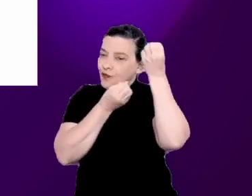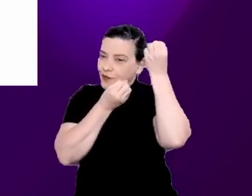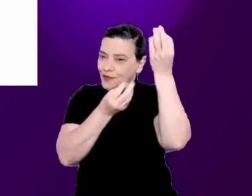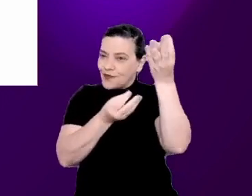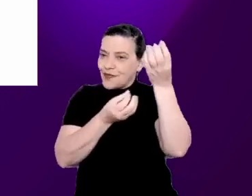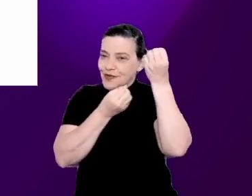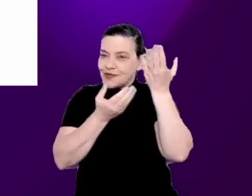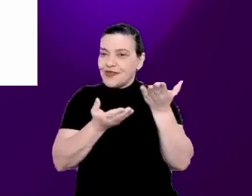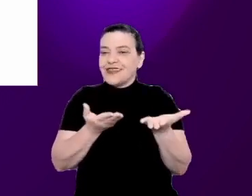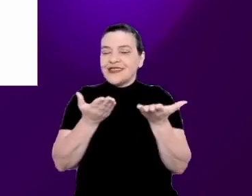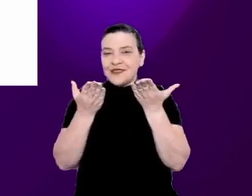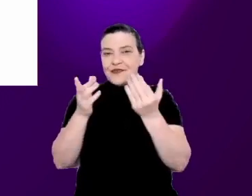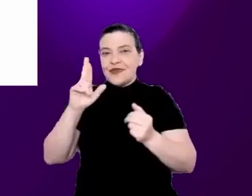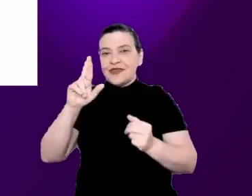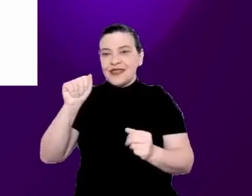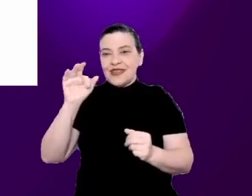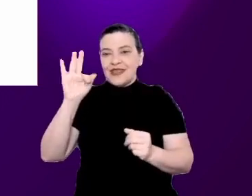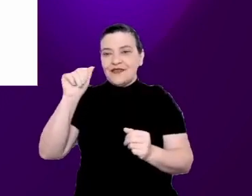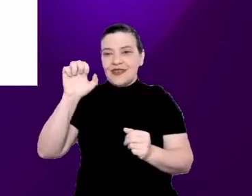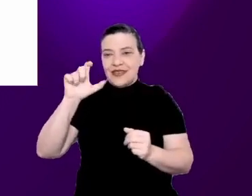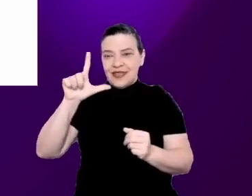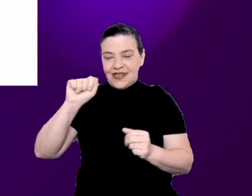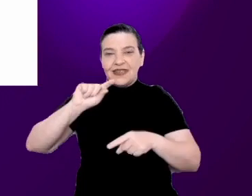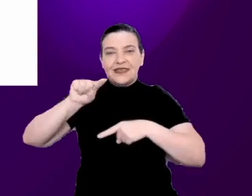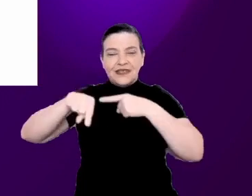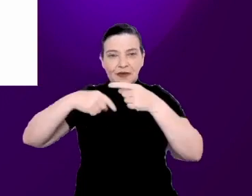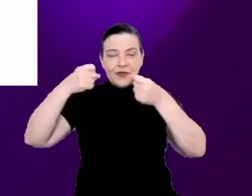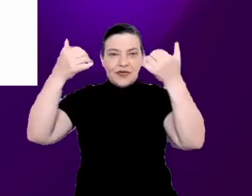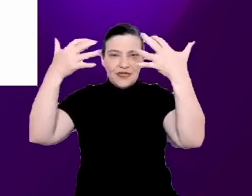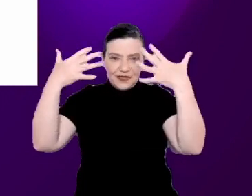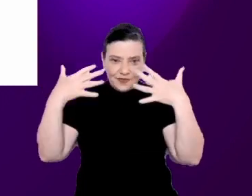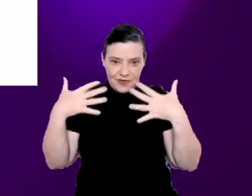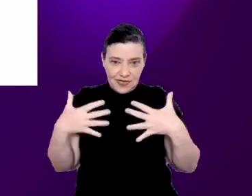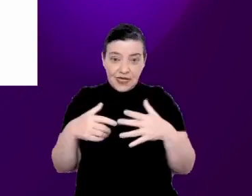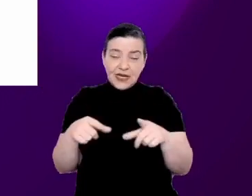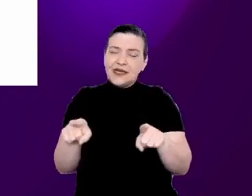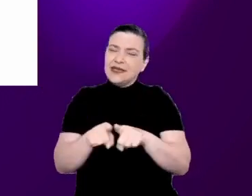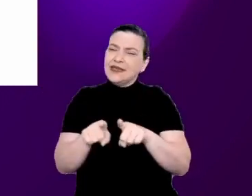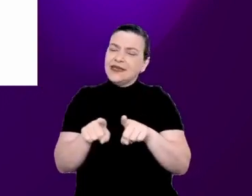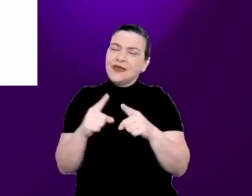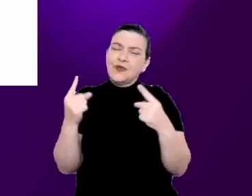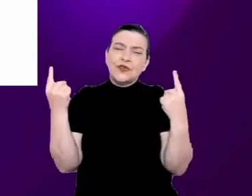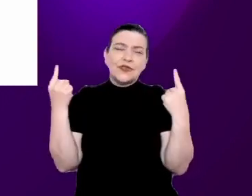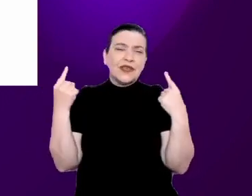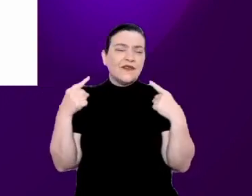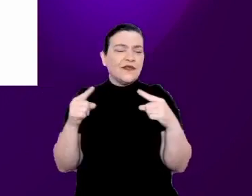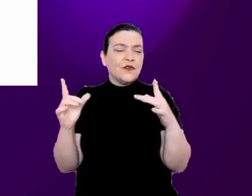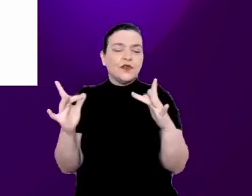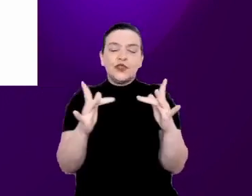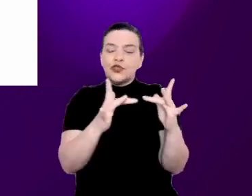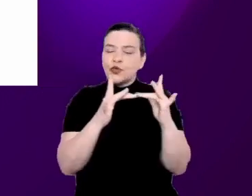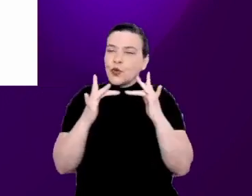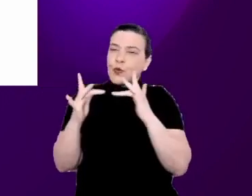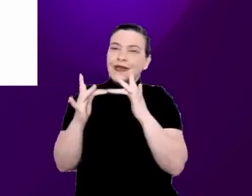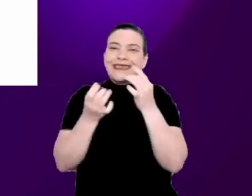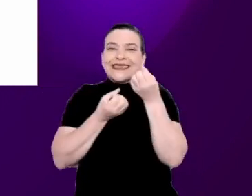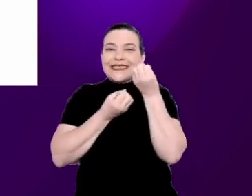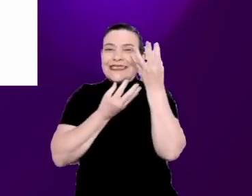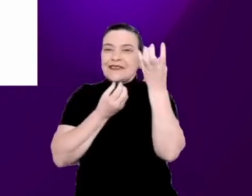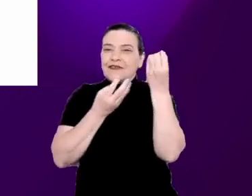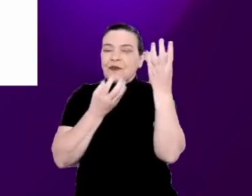a Rafaela Guerra falar, porque ela vem na sequência, e o nosso grande desafio de conectar todas essas